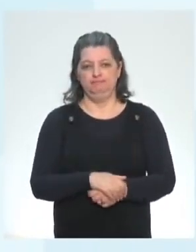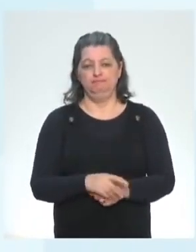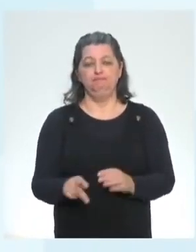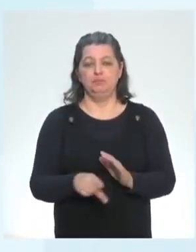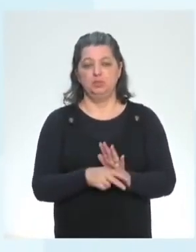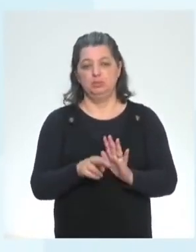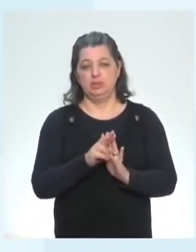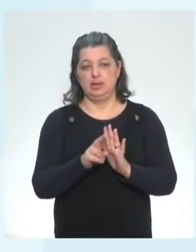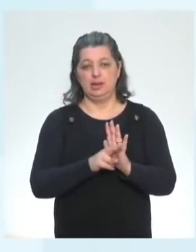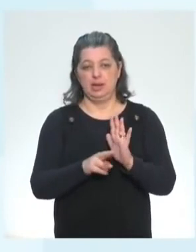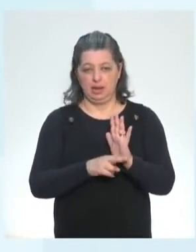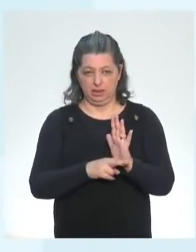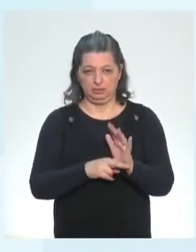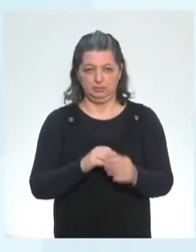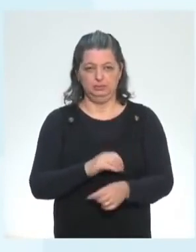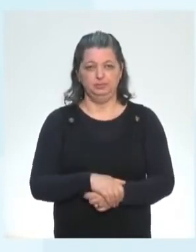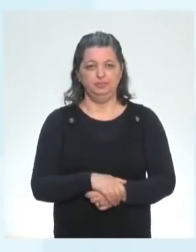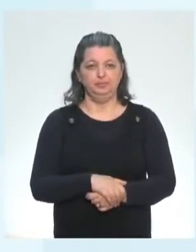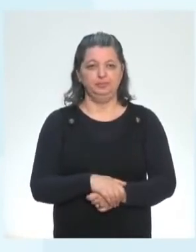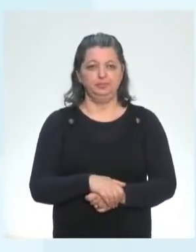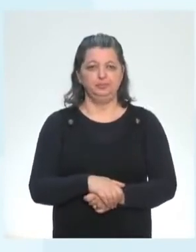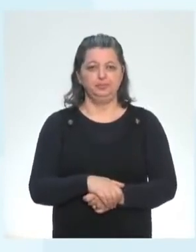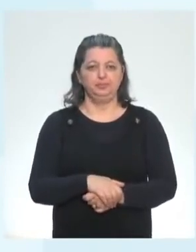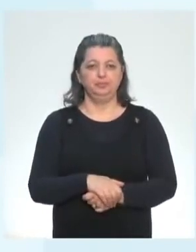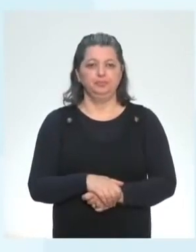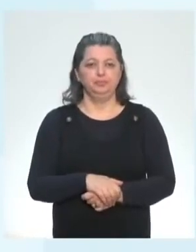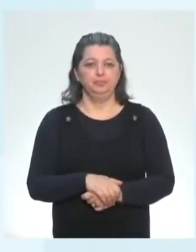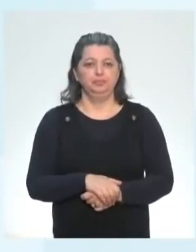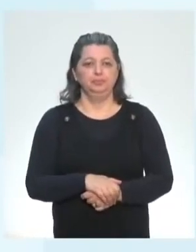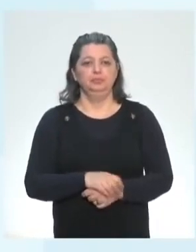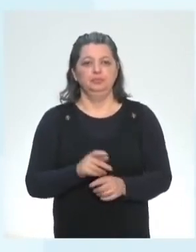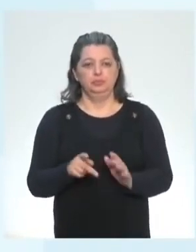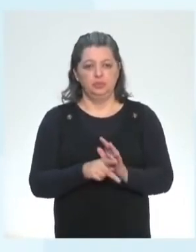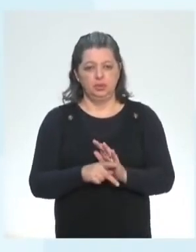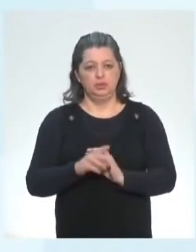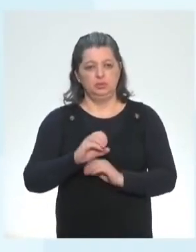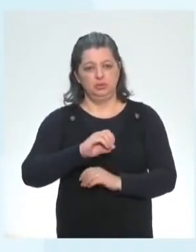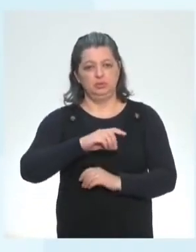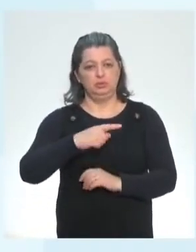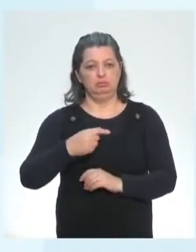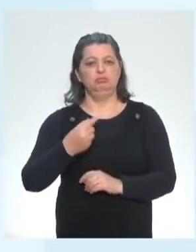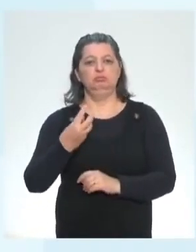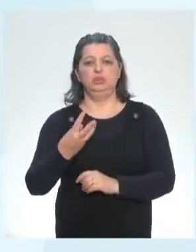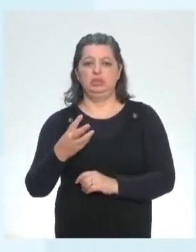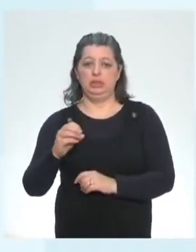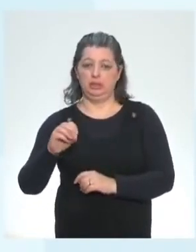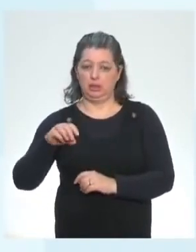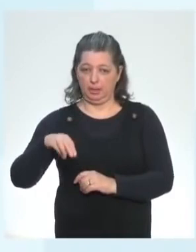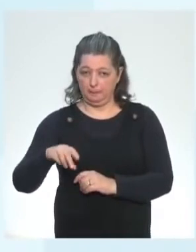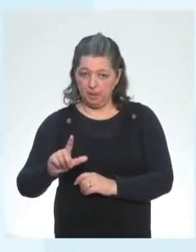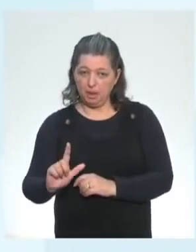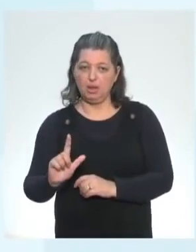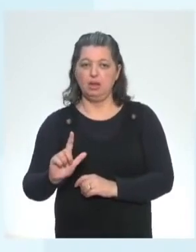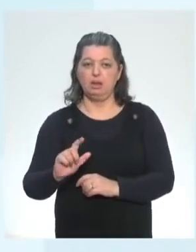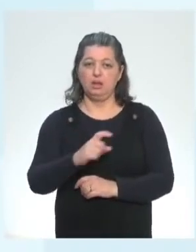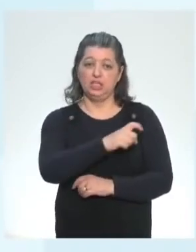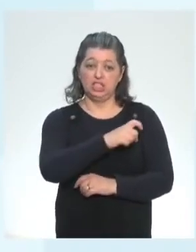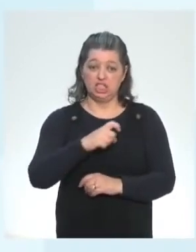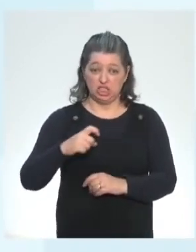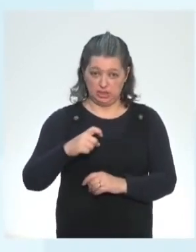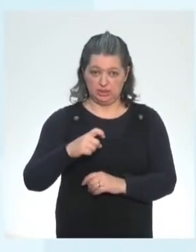3, 0,04 equivale a 30 ml, 5 ml vai equivaler a